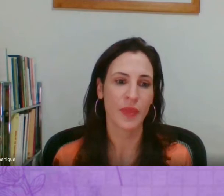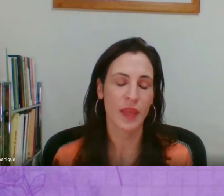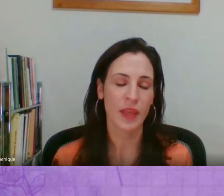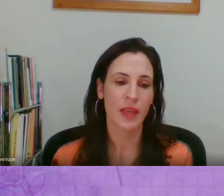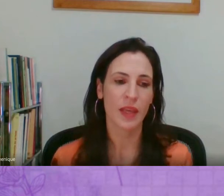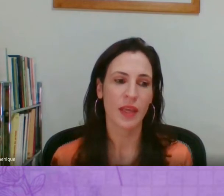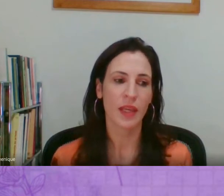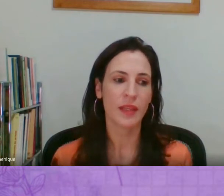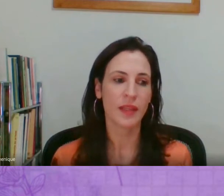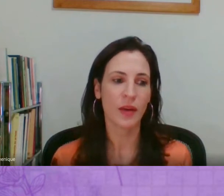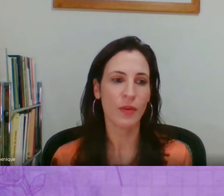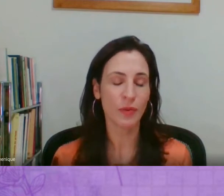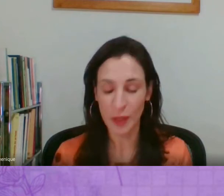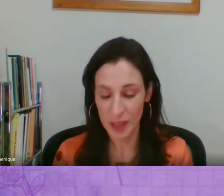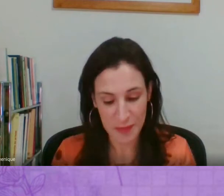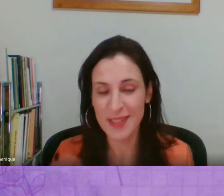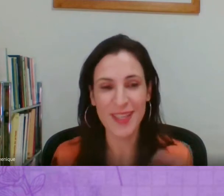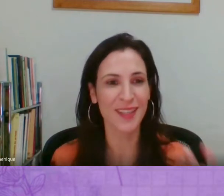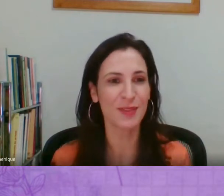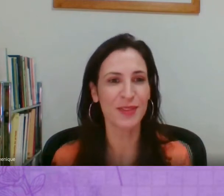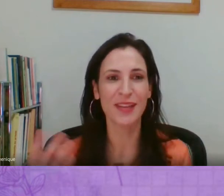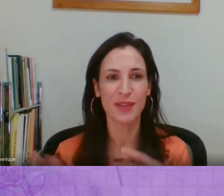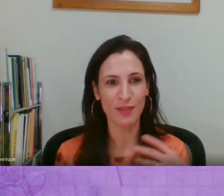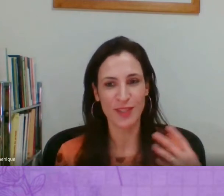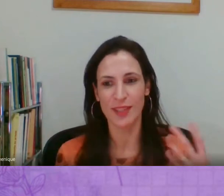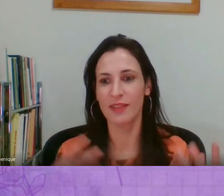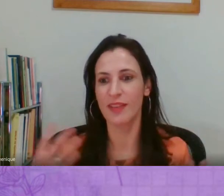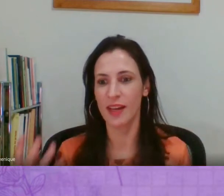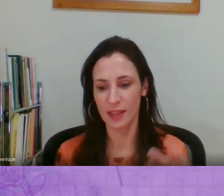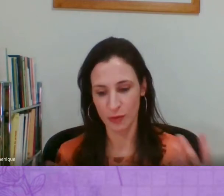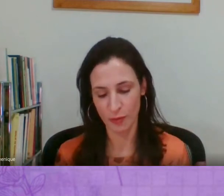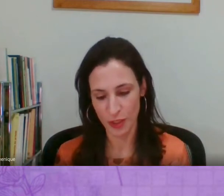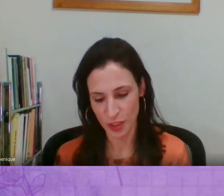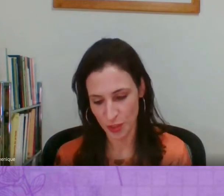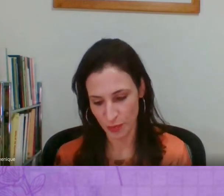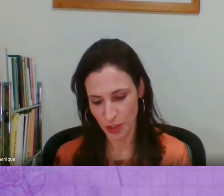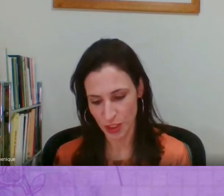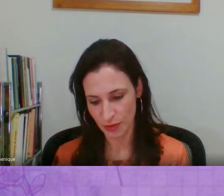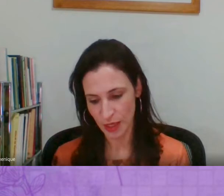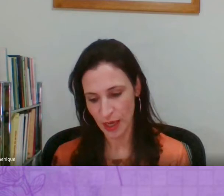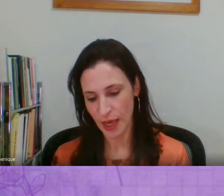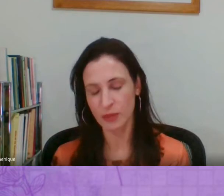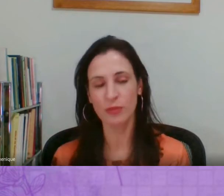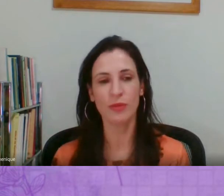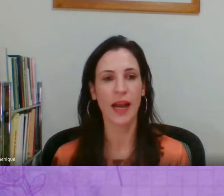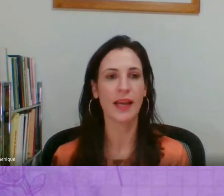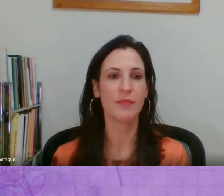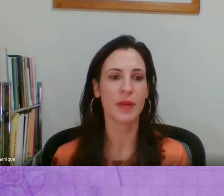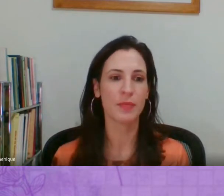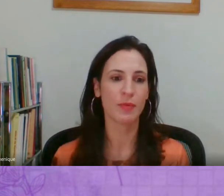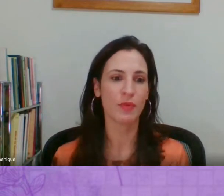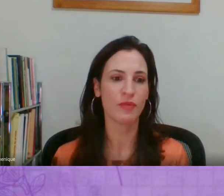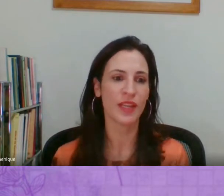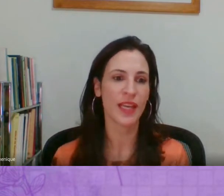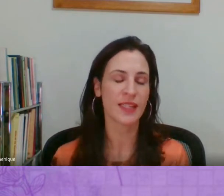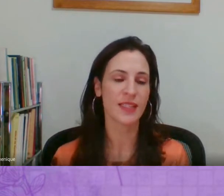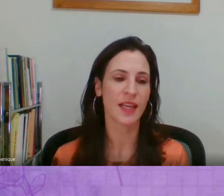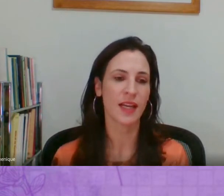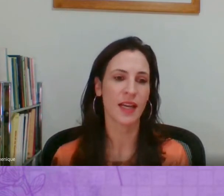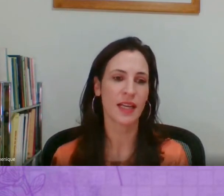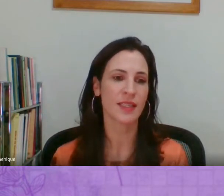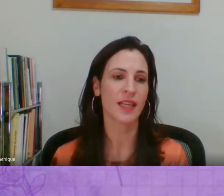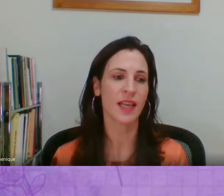né? Então, eu estou aqui pensando, né, no que você está falando, como que a gente pode atuar aí para